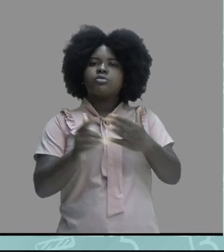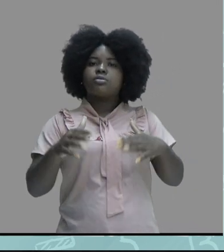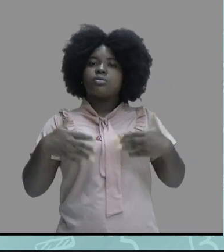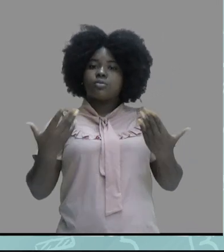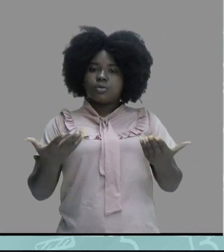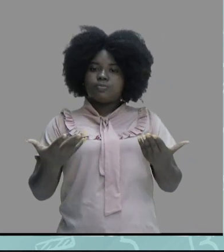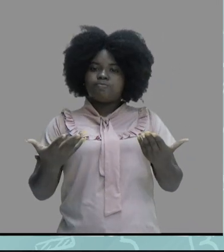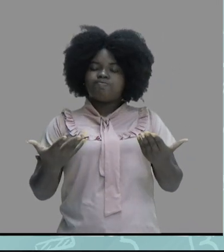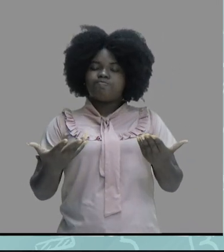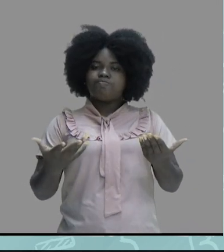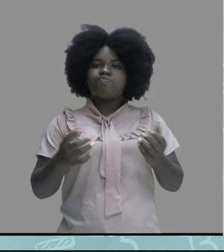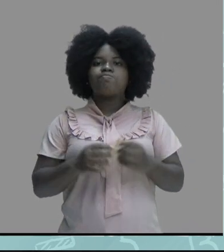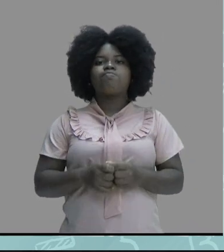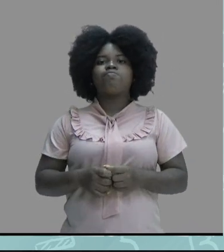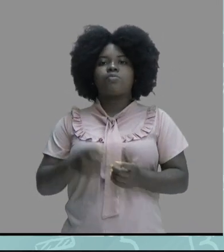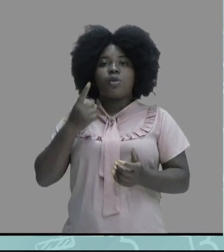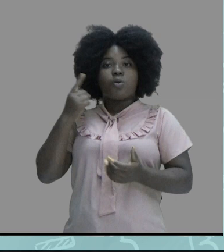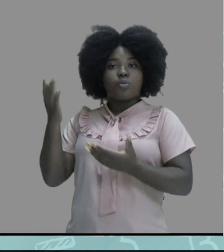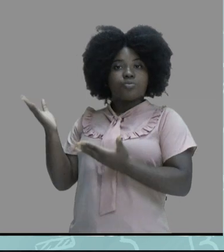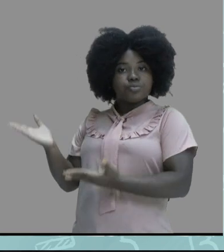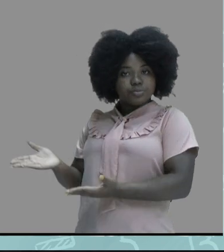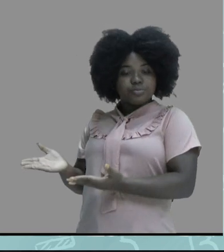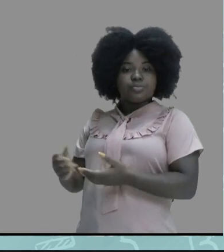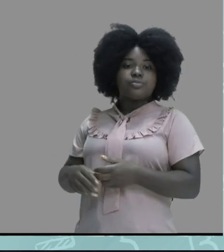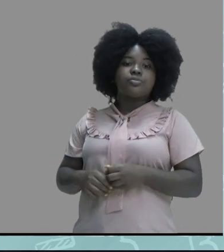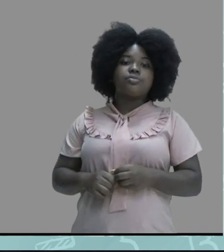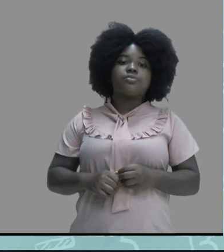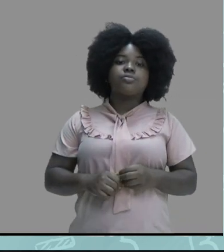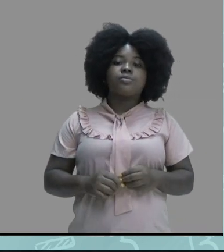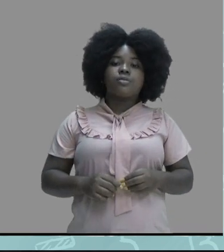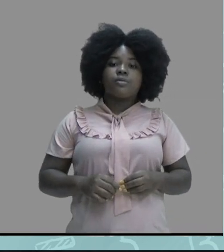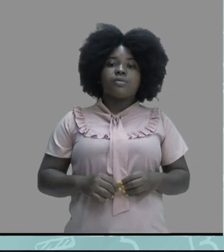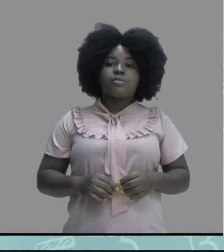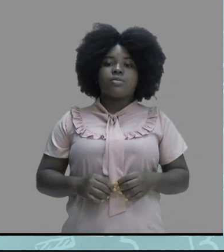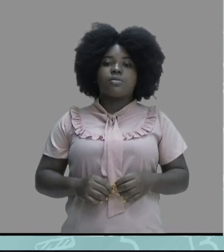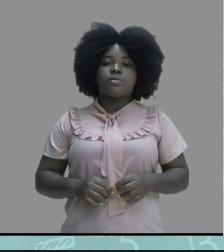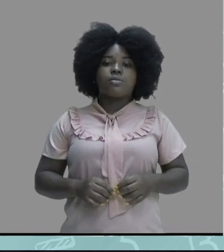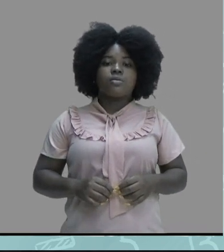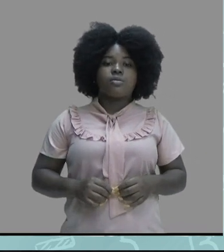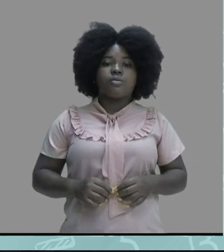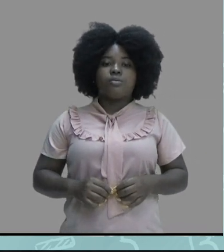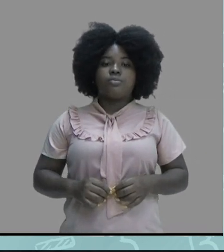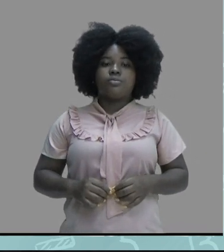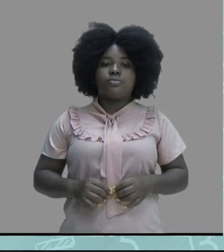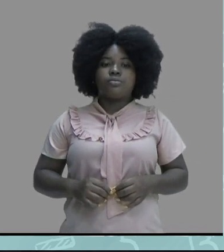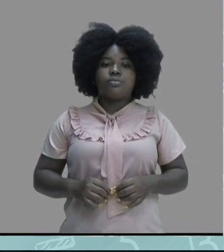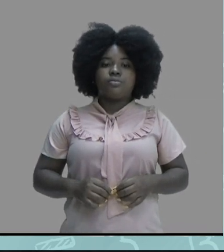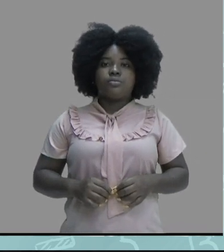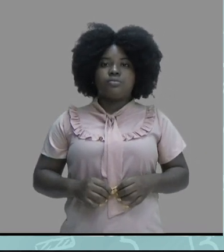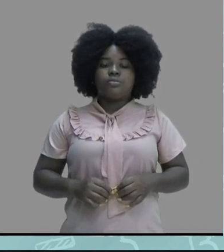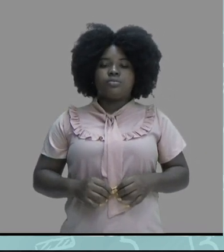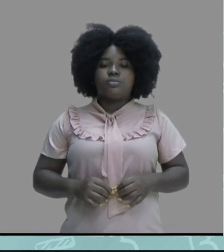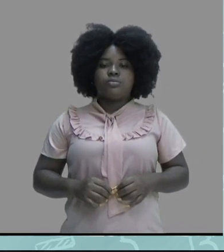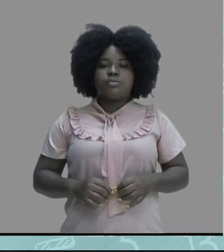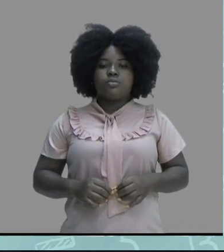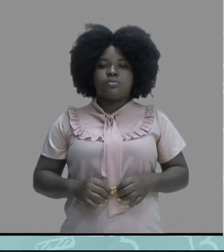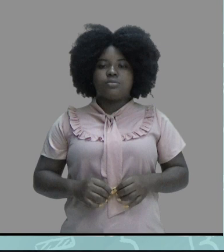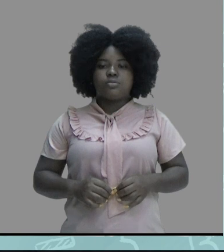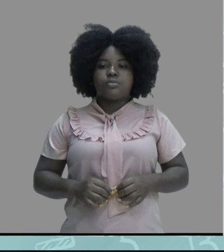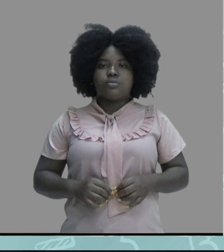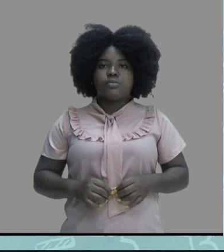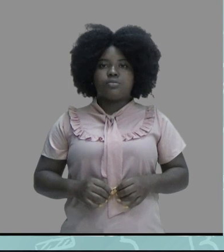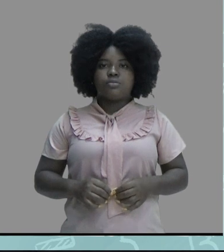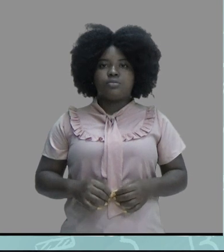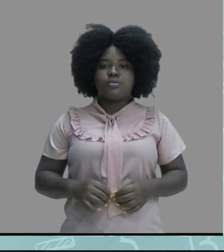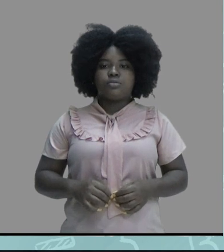humanos servem para garantir que toda pessoa humana terá sua vida, dignidade e